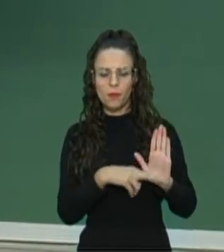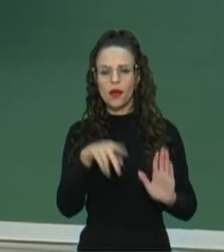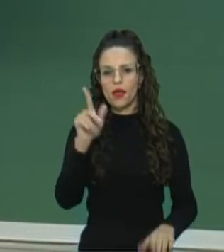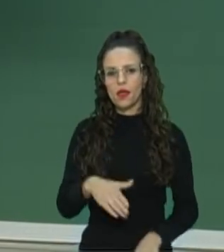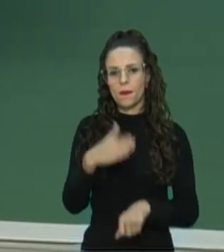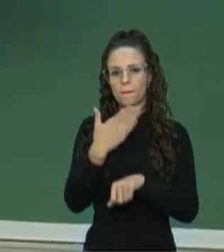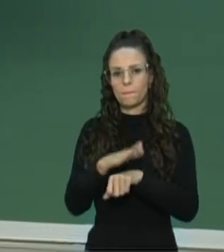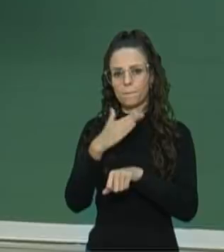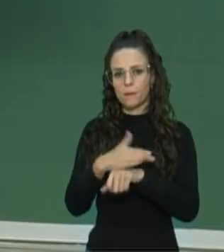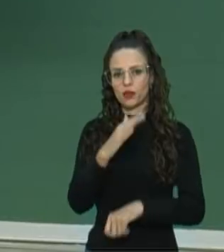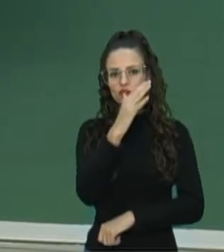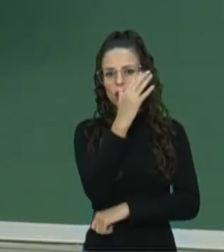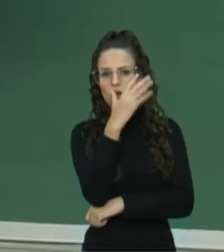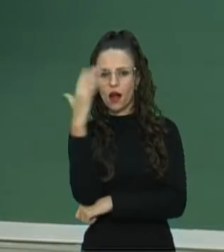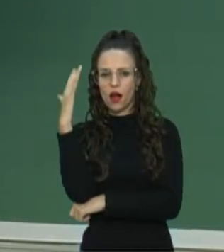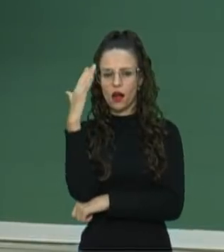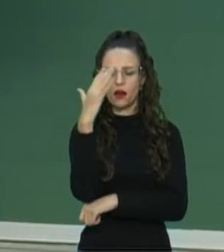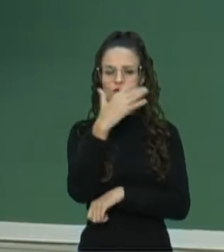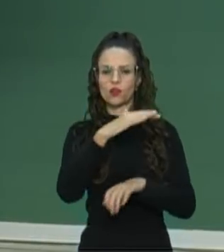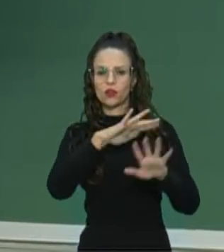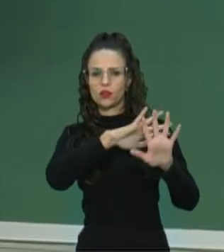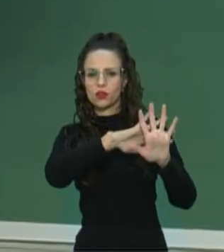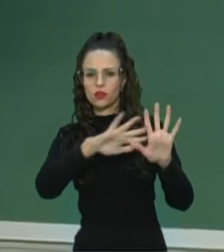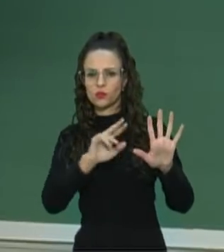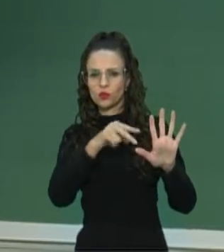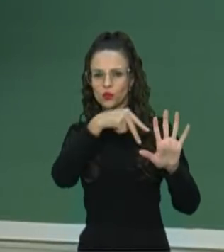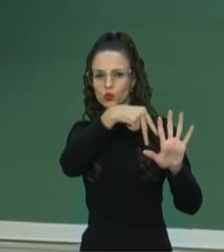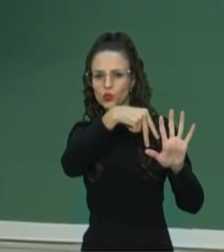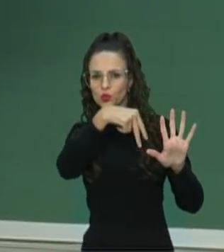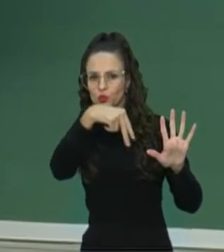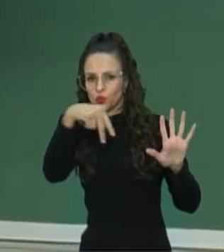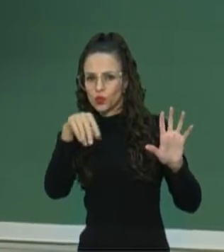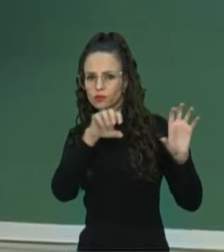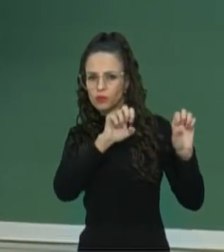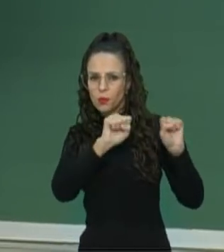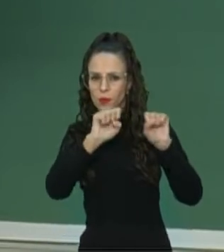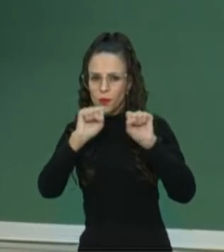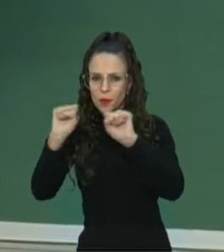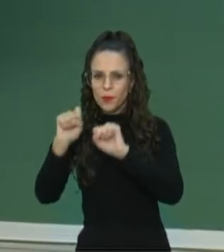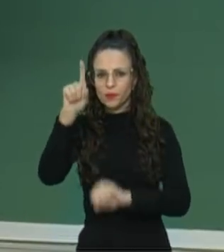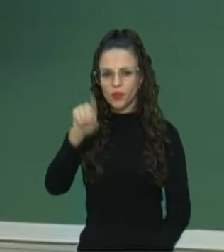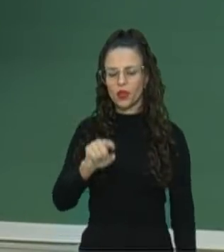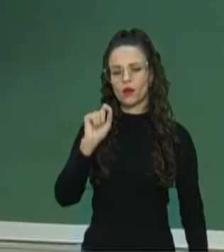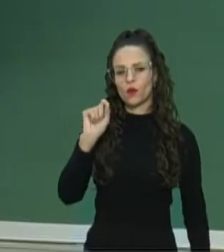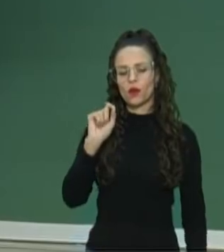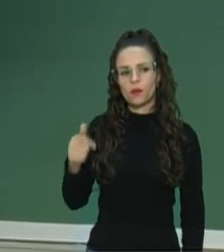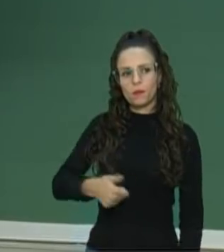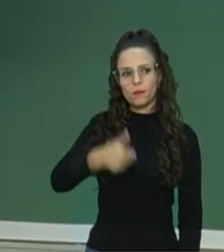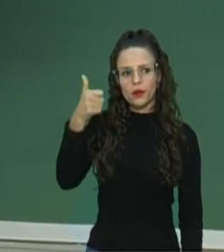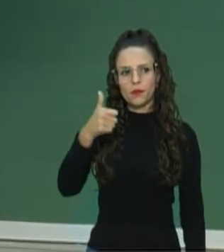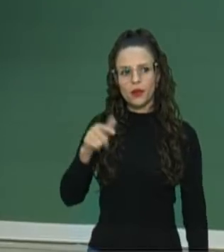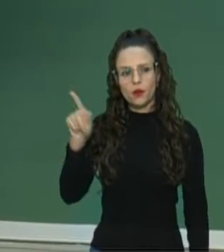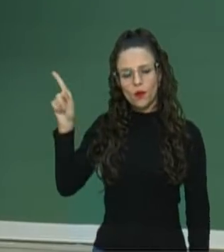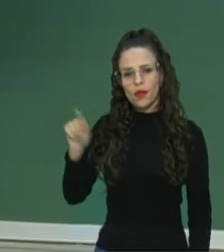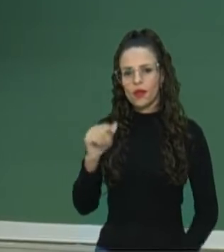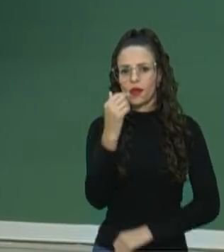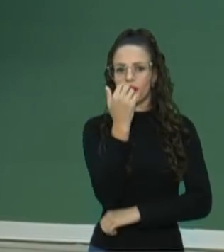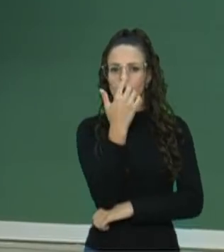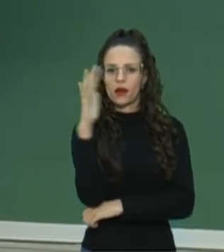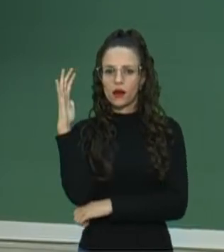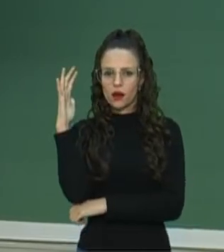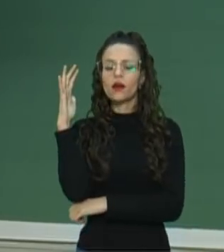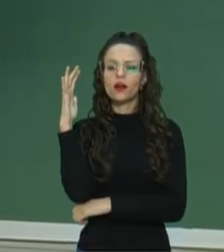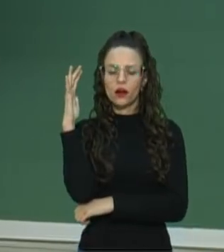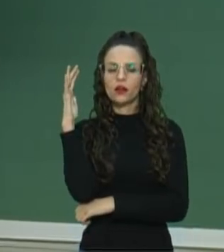do arvorismo. Então, a primeira modalidade que nós temos, a primeira manifestação que nós temos hoje é o arvorismo. Então, o que